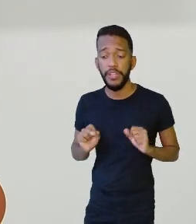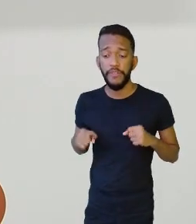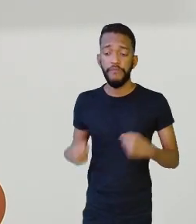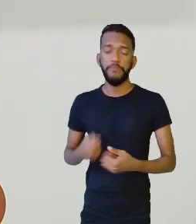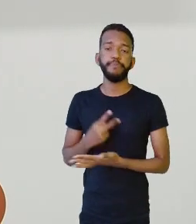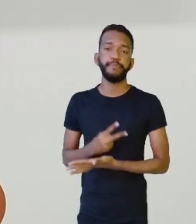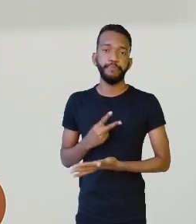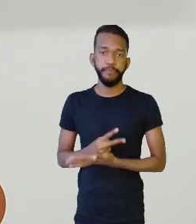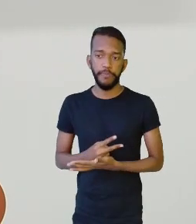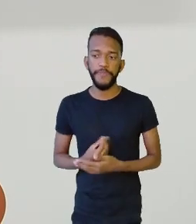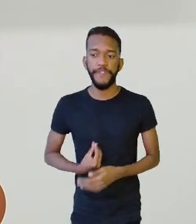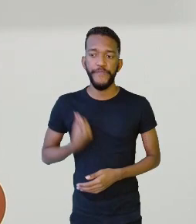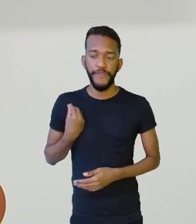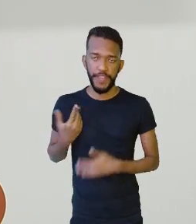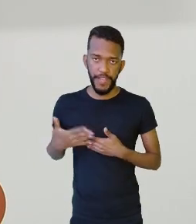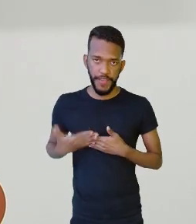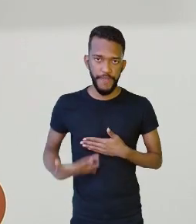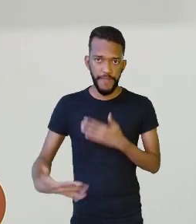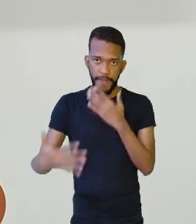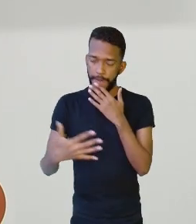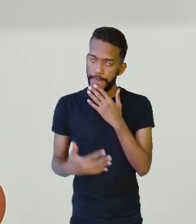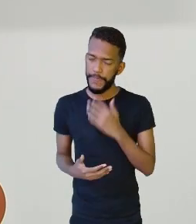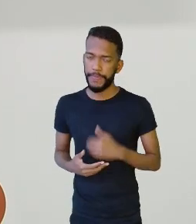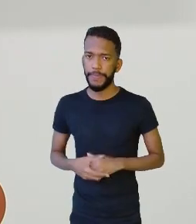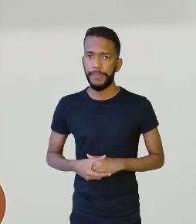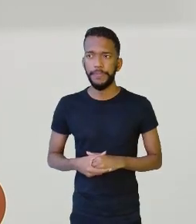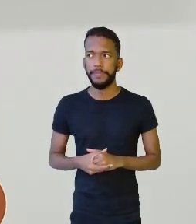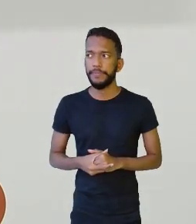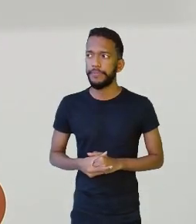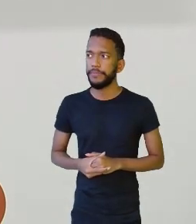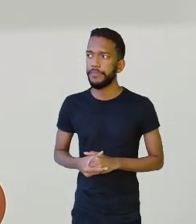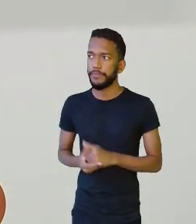para manter viva, manter essa chama